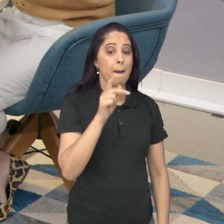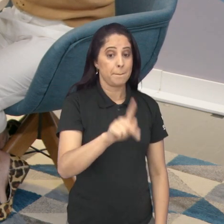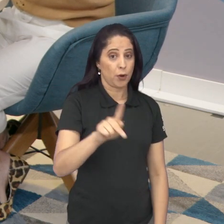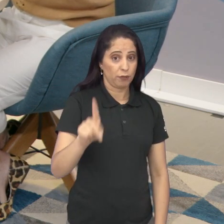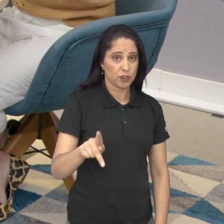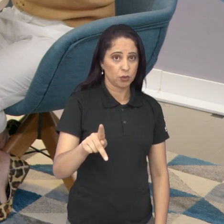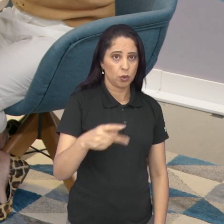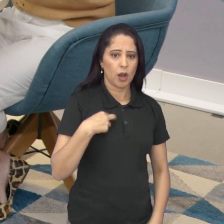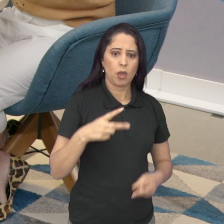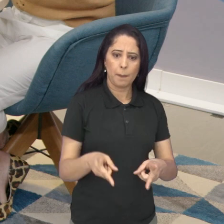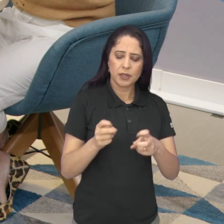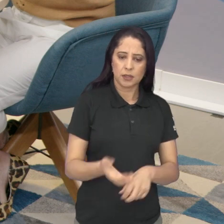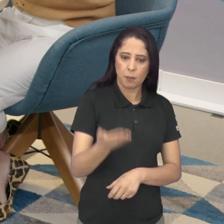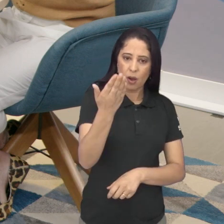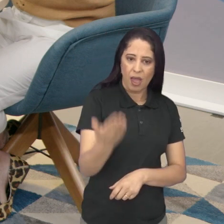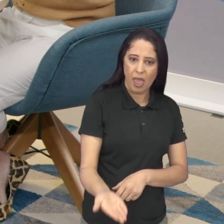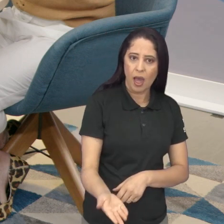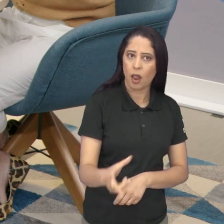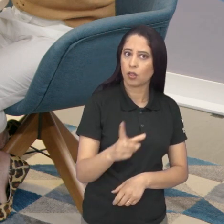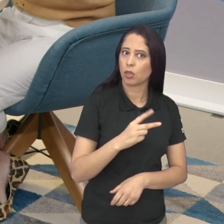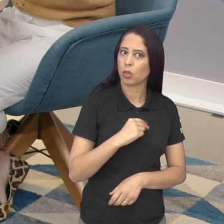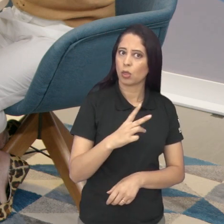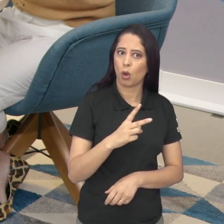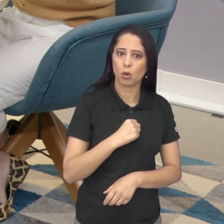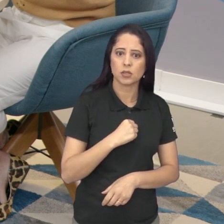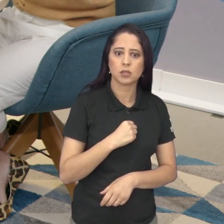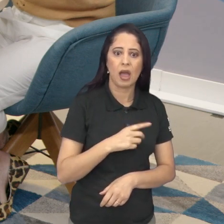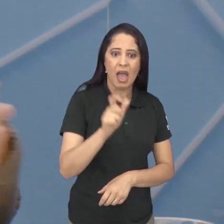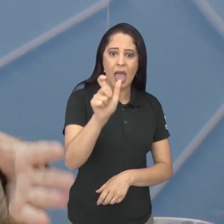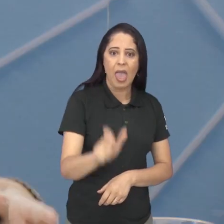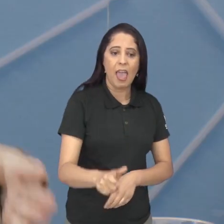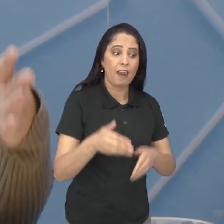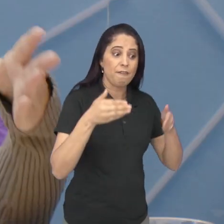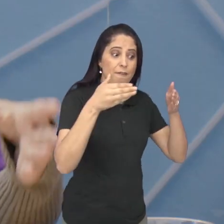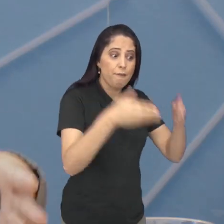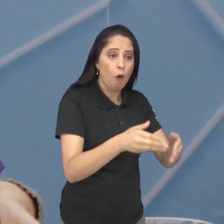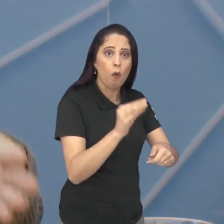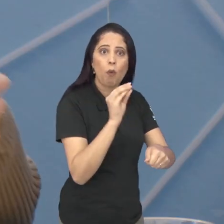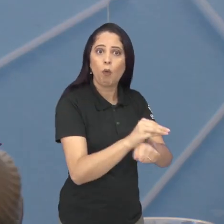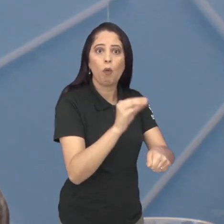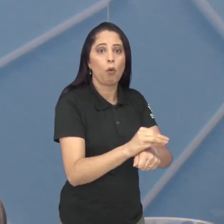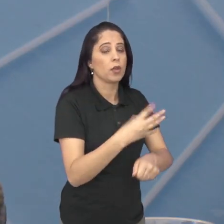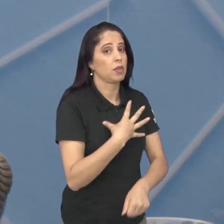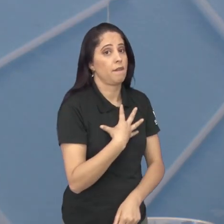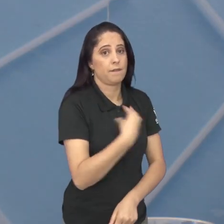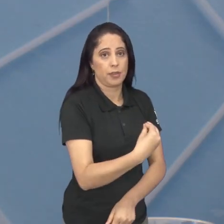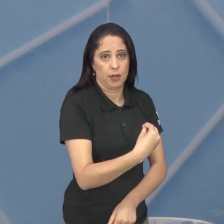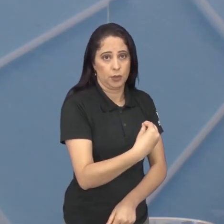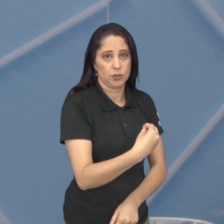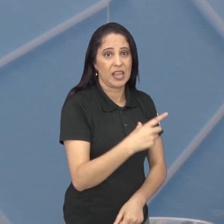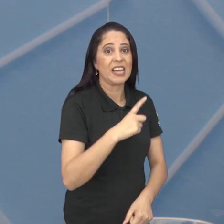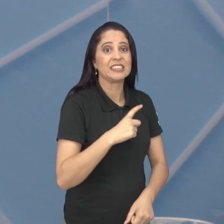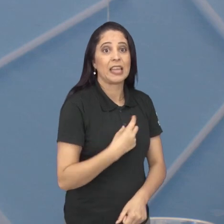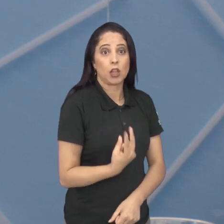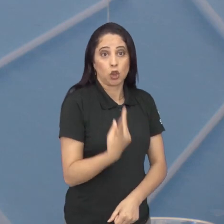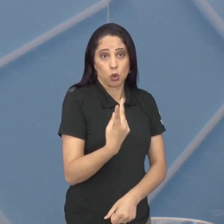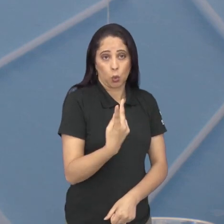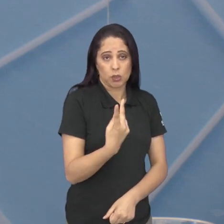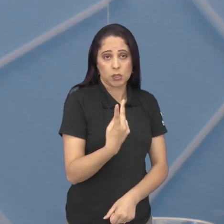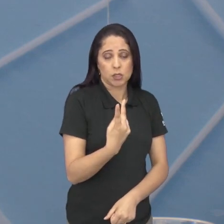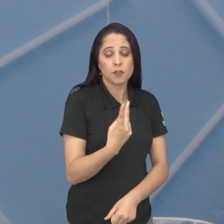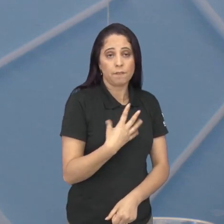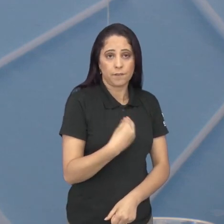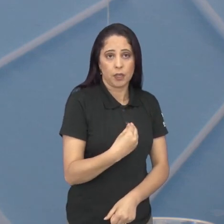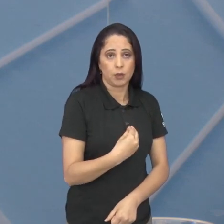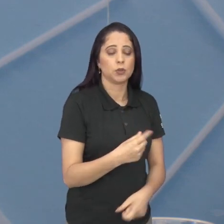gente vê assim o quanto aquela mulher, ela abriu mão da vida dela para estar com os filhos. Ela tem uma menina mais velha e um menino com diagnóstico de autismo,